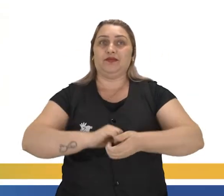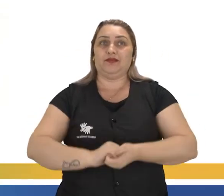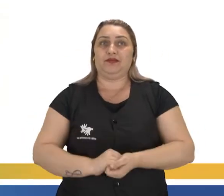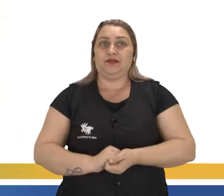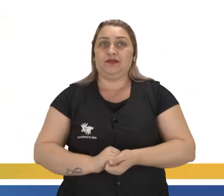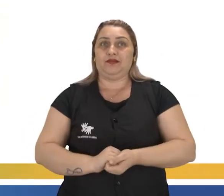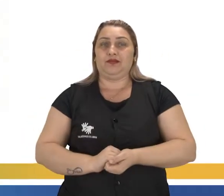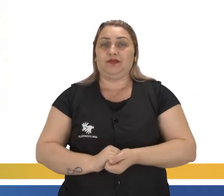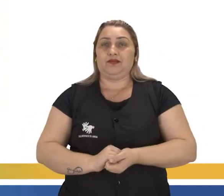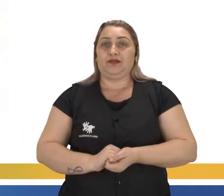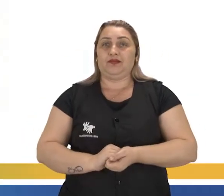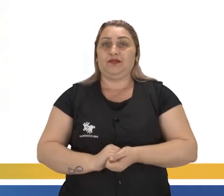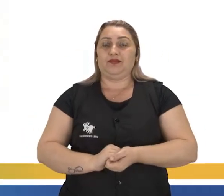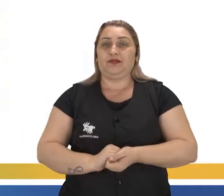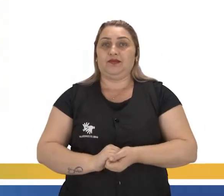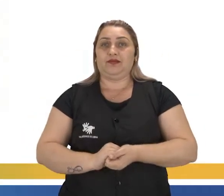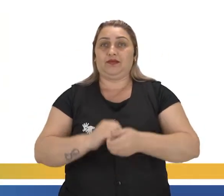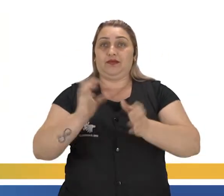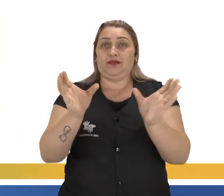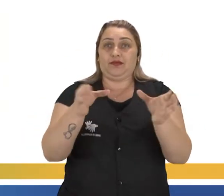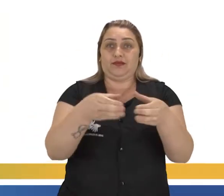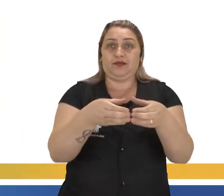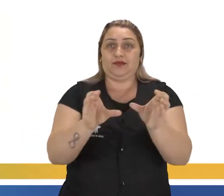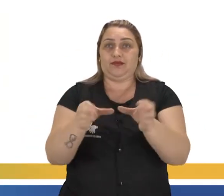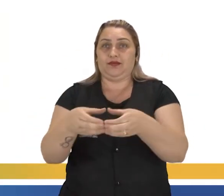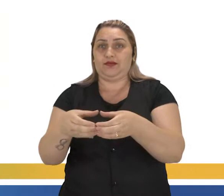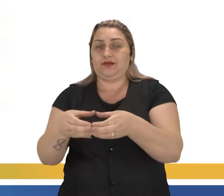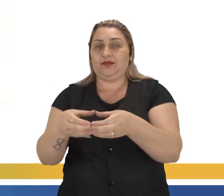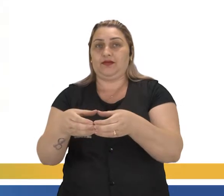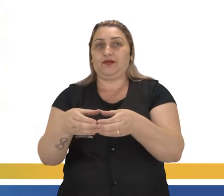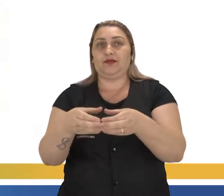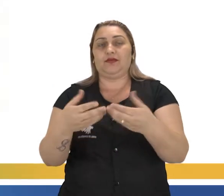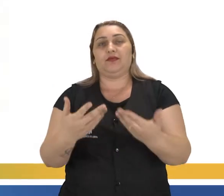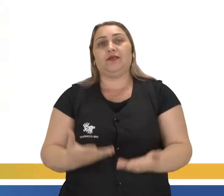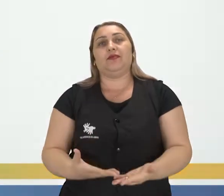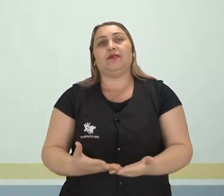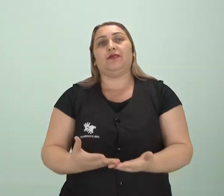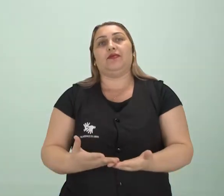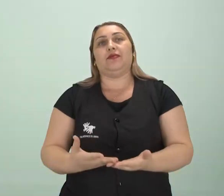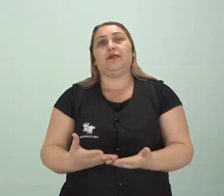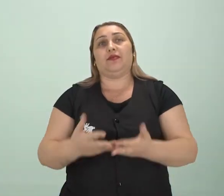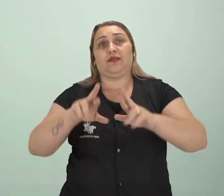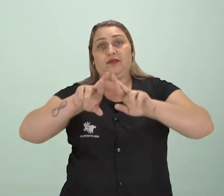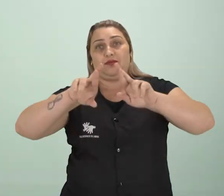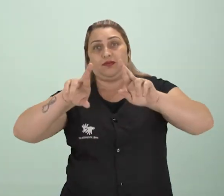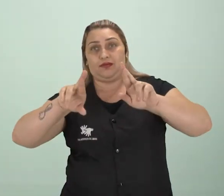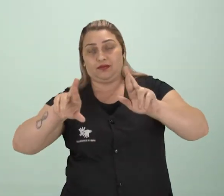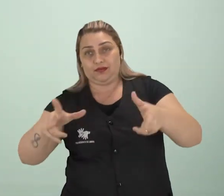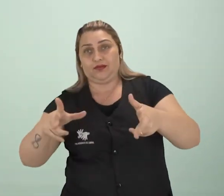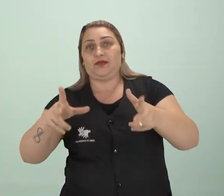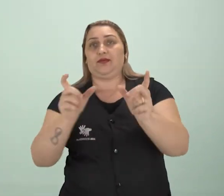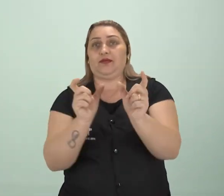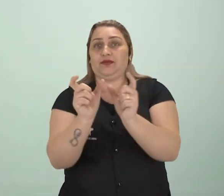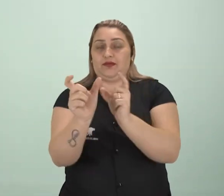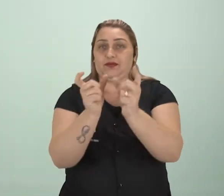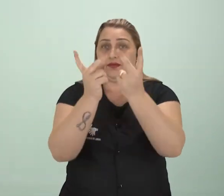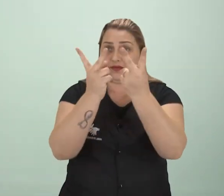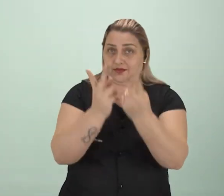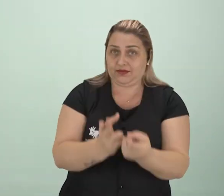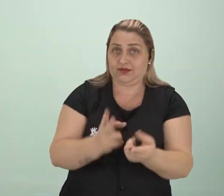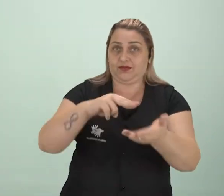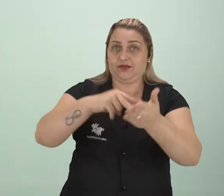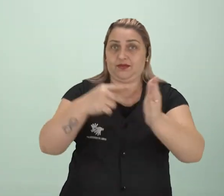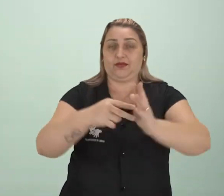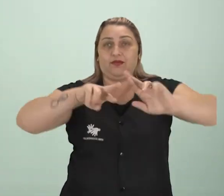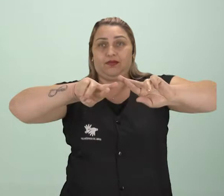e estão divididos em grupos. Ou seja, essa divergência léxica se trata das palavras